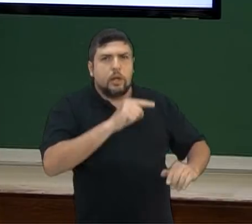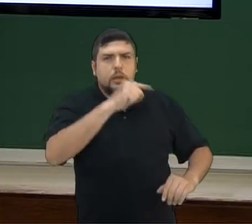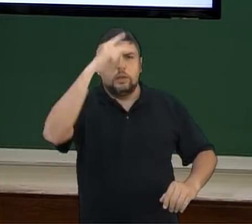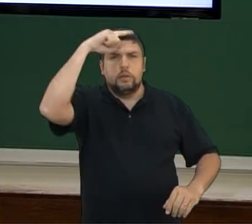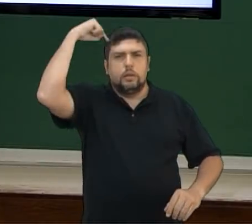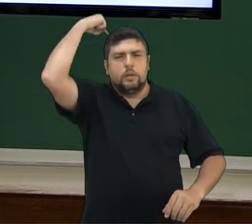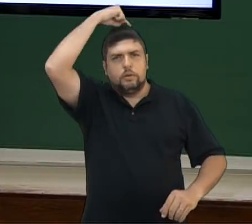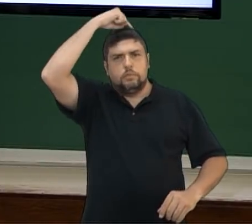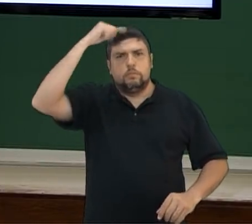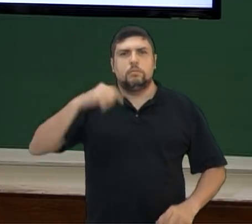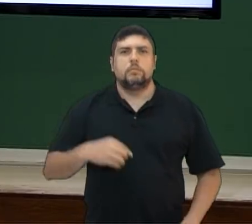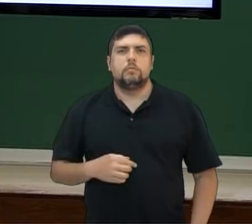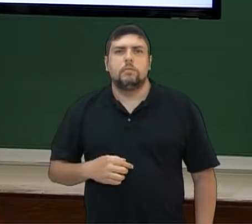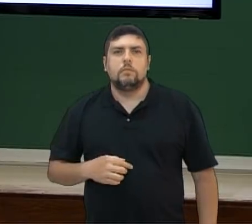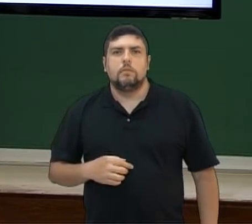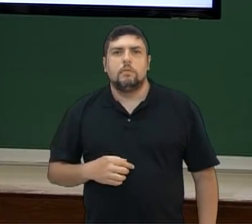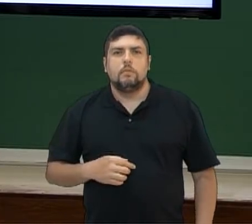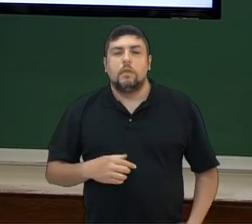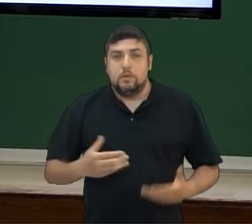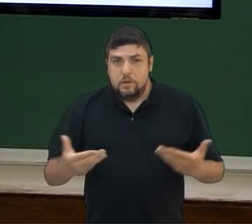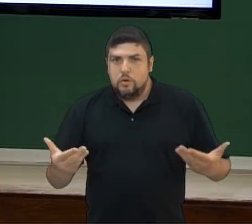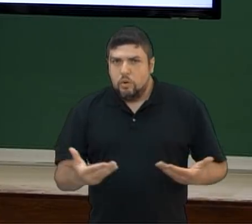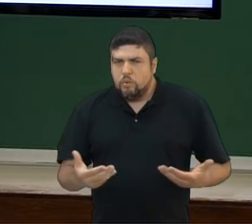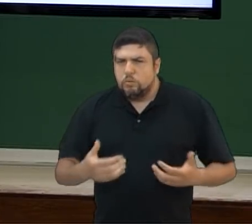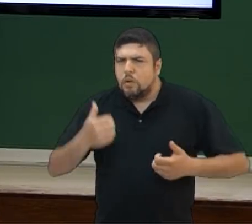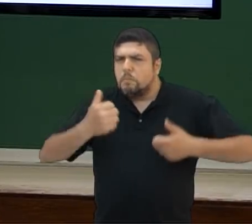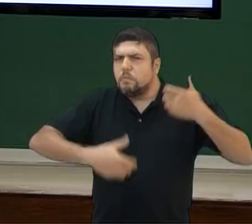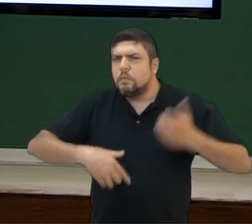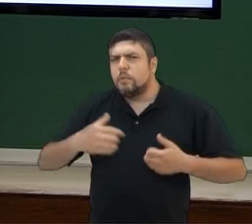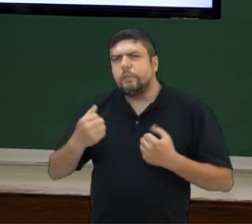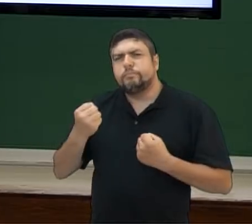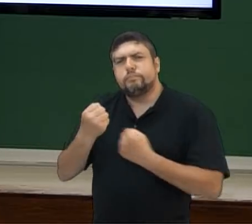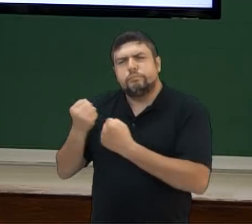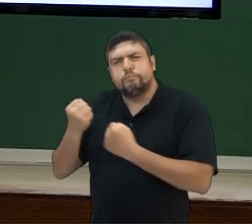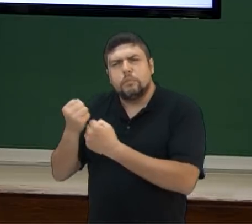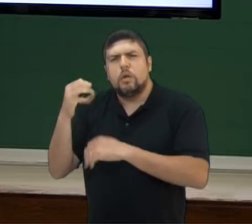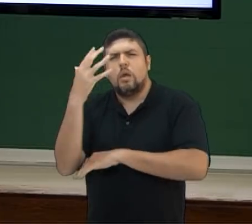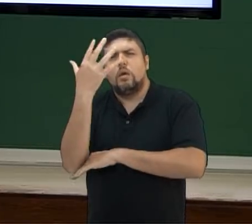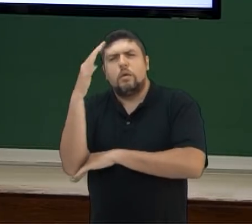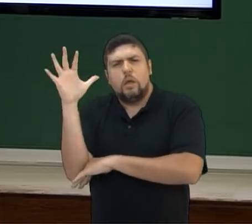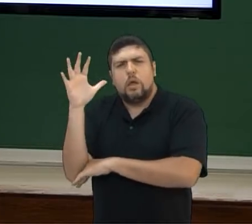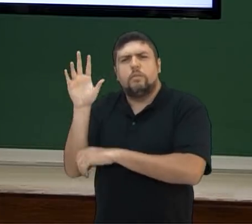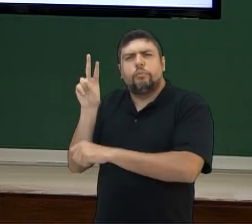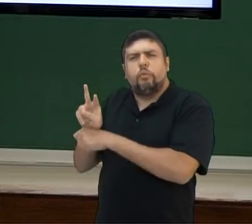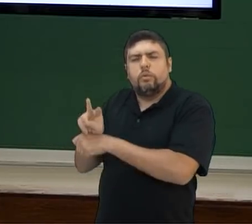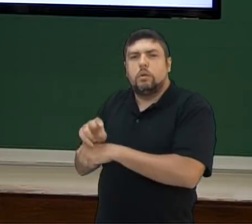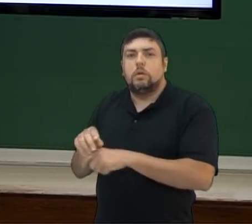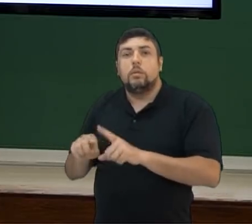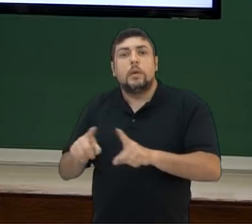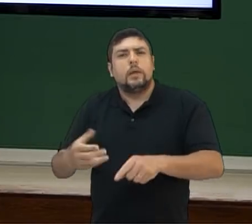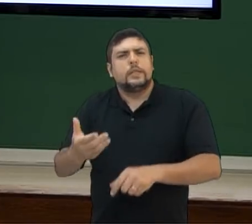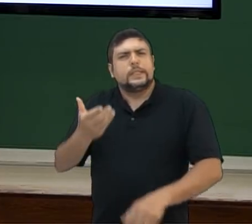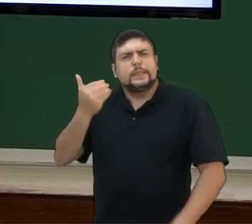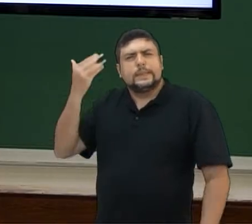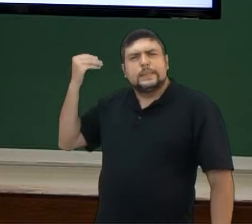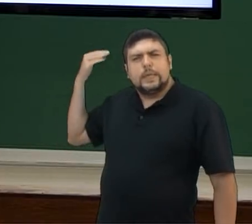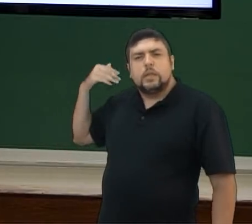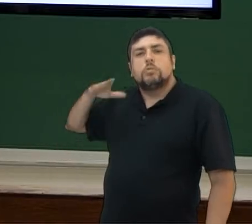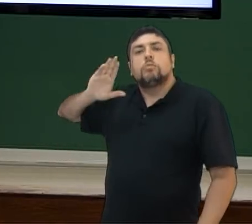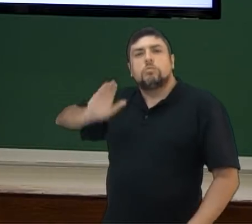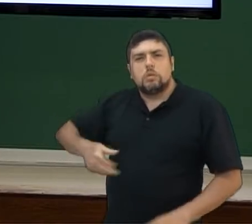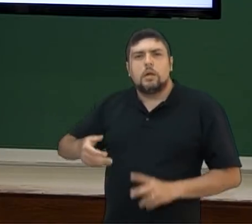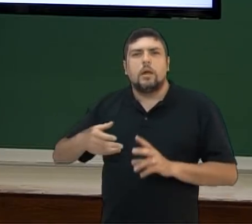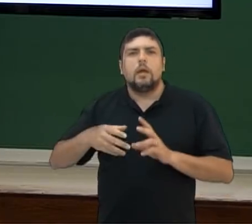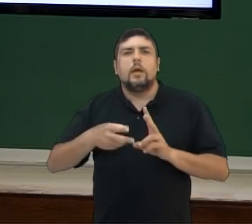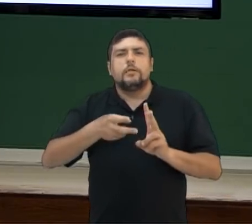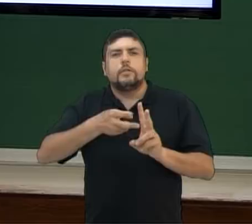termo ecologia ou sustentabilidade, os povos nativos já estavam trazendo esta ideia, inclusive do sagrado